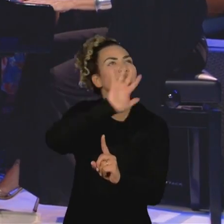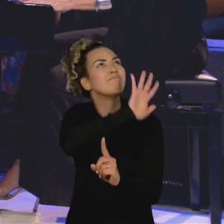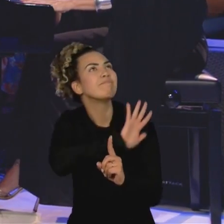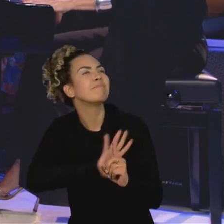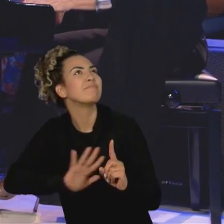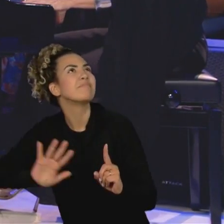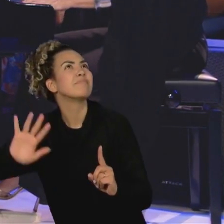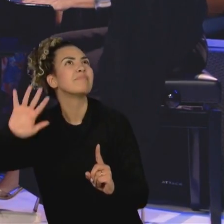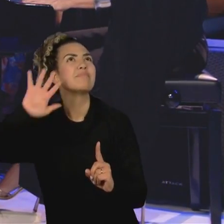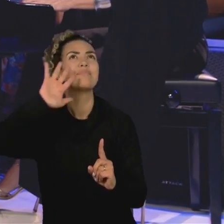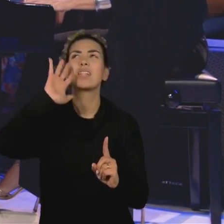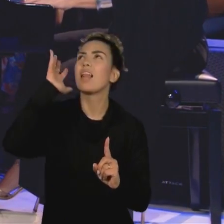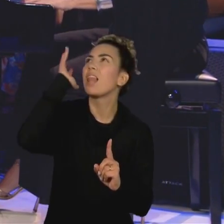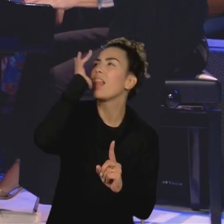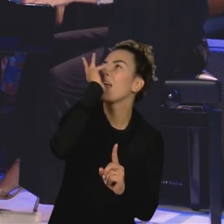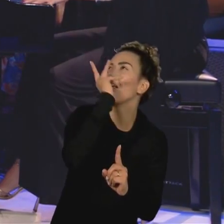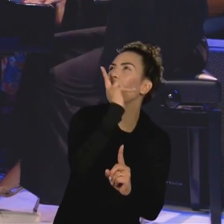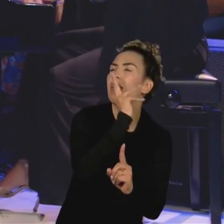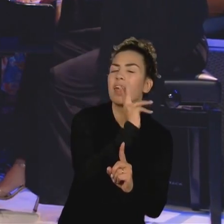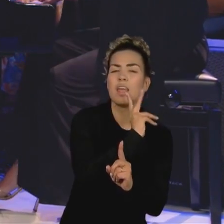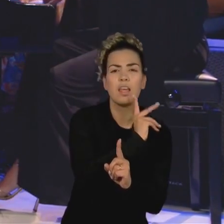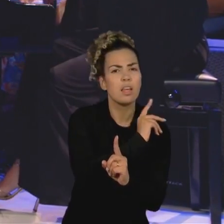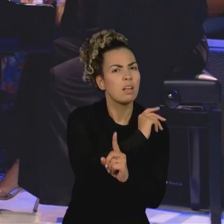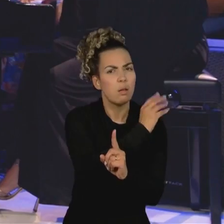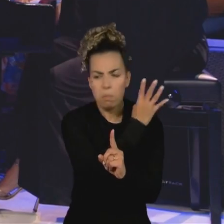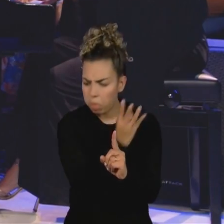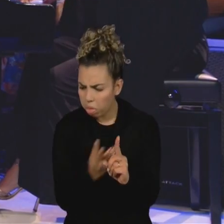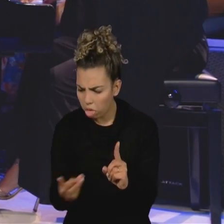It's easy if you try.